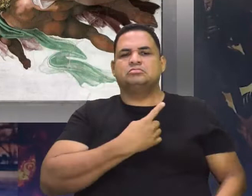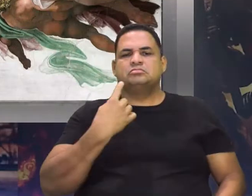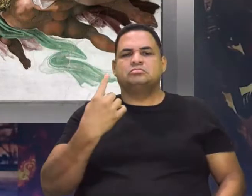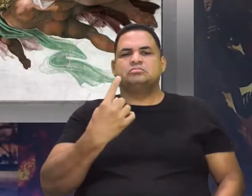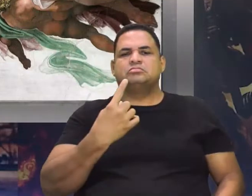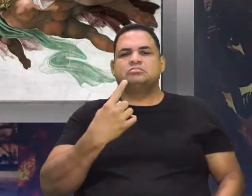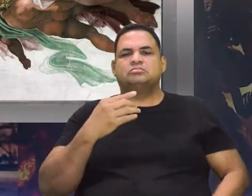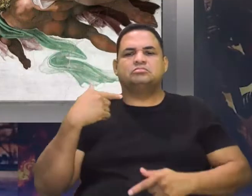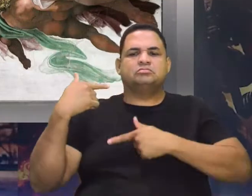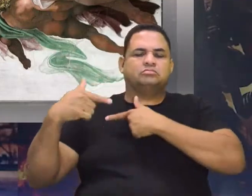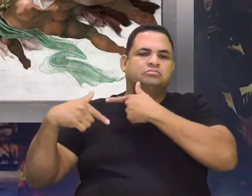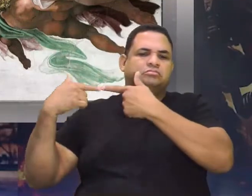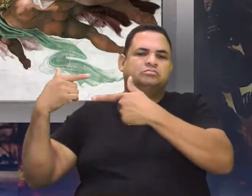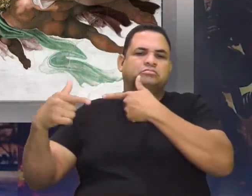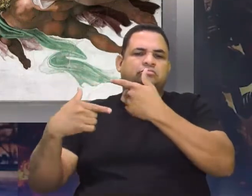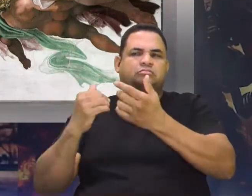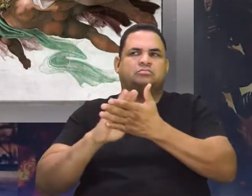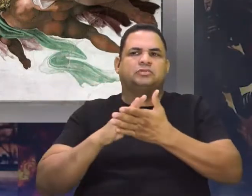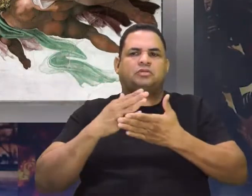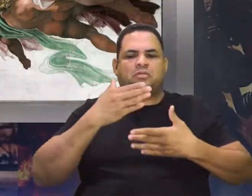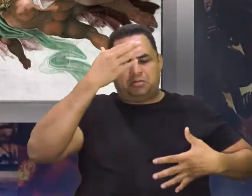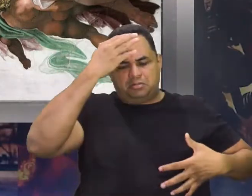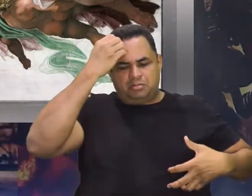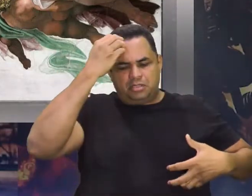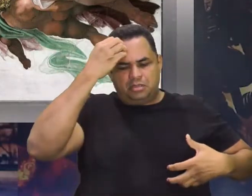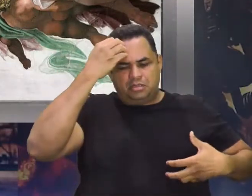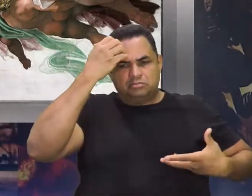da mesma descendência que vieram os primatas?